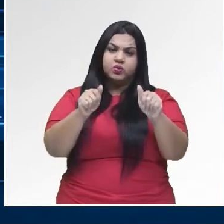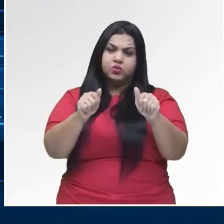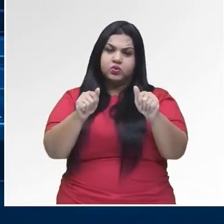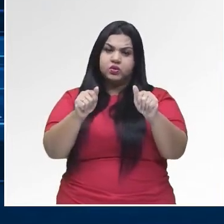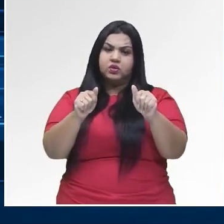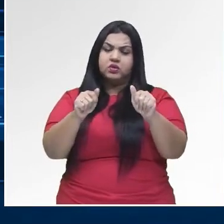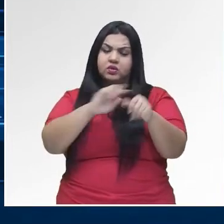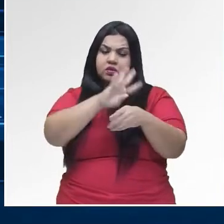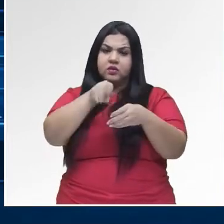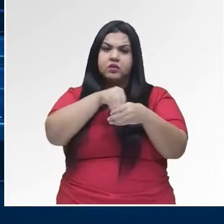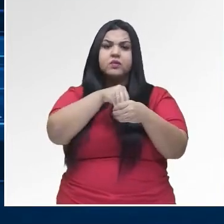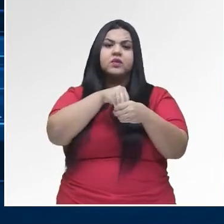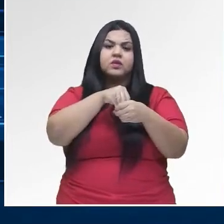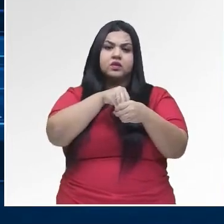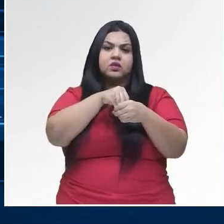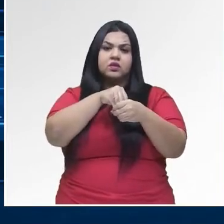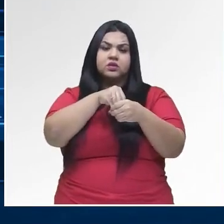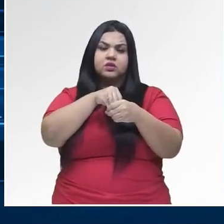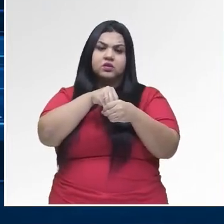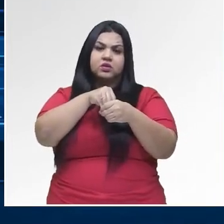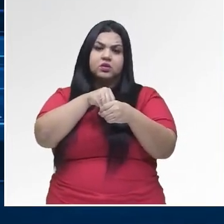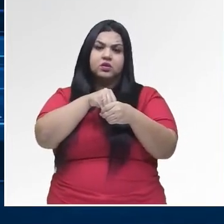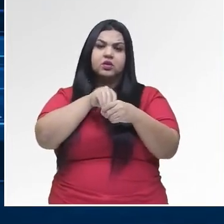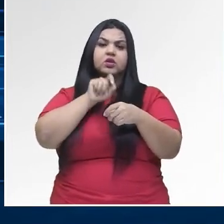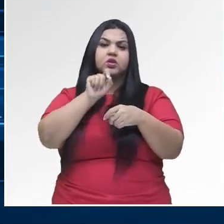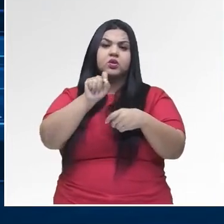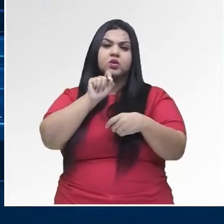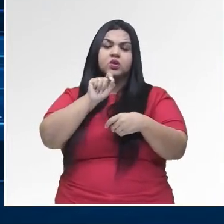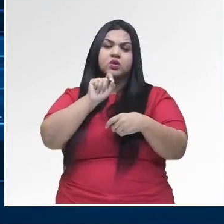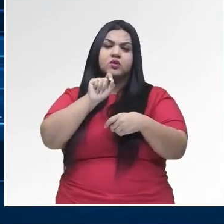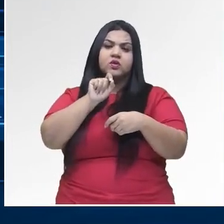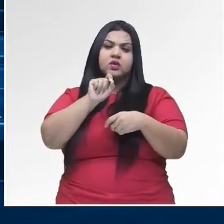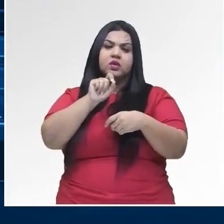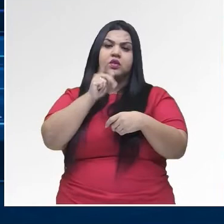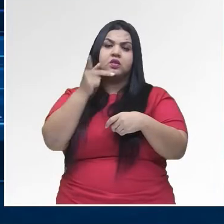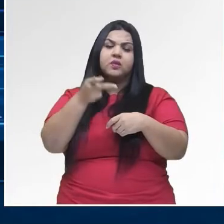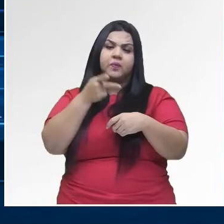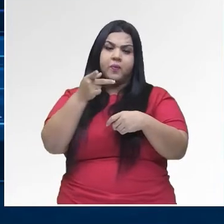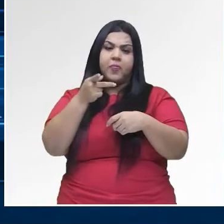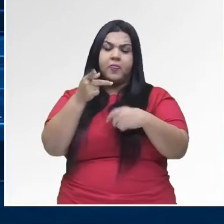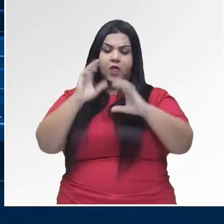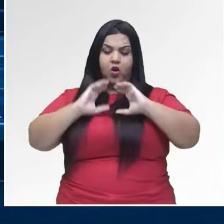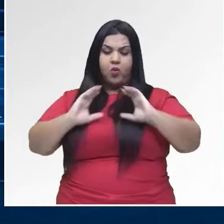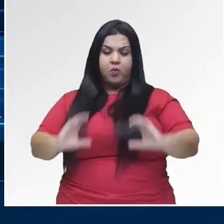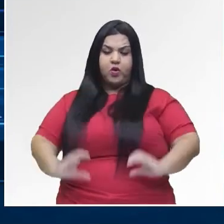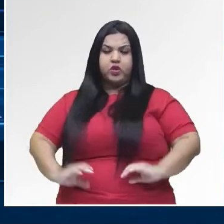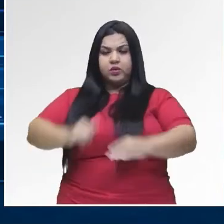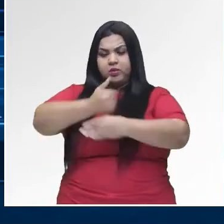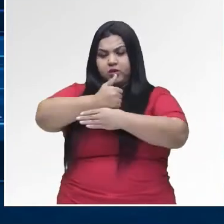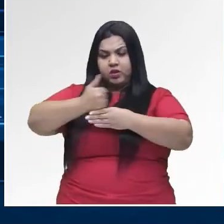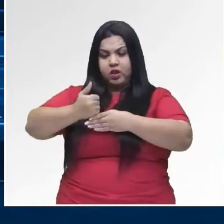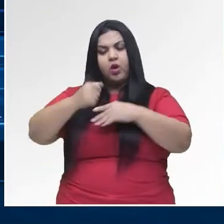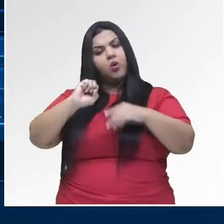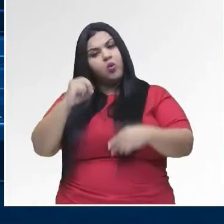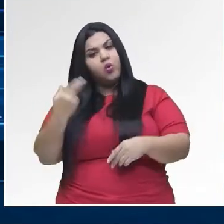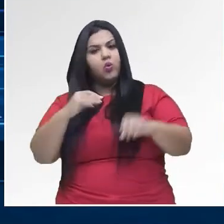faz parte do que nós chamamos de comportamento moral, ou então também de